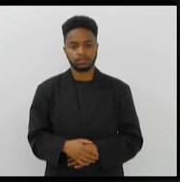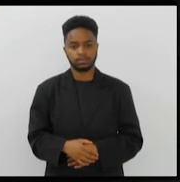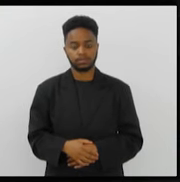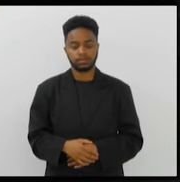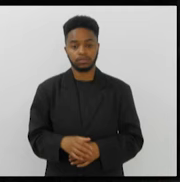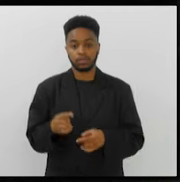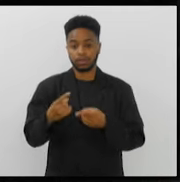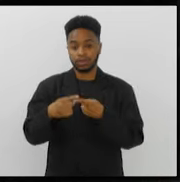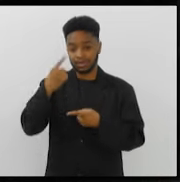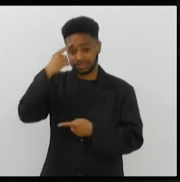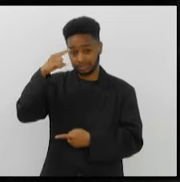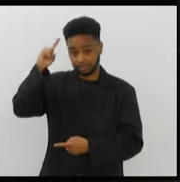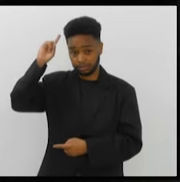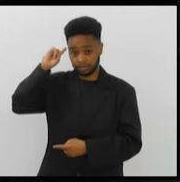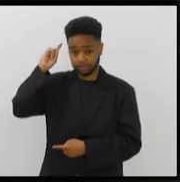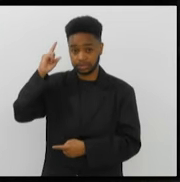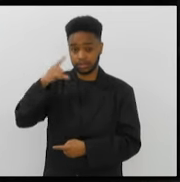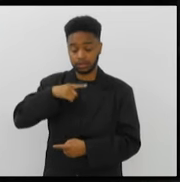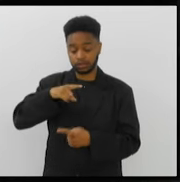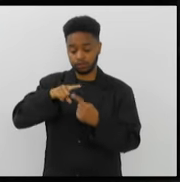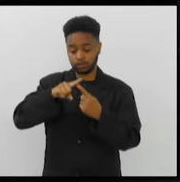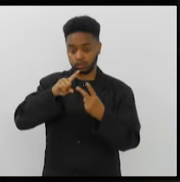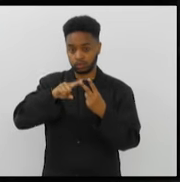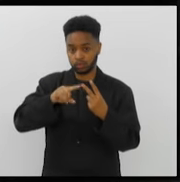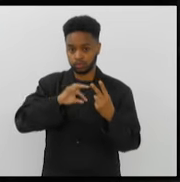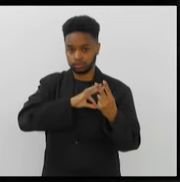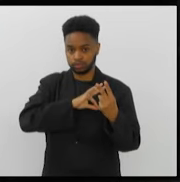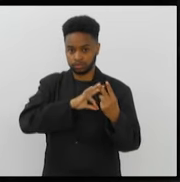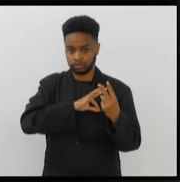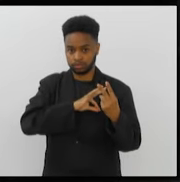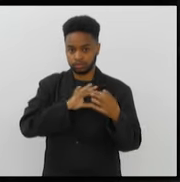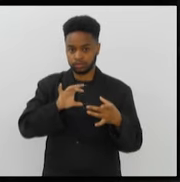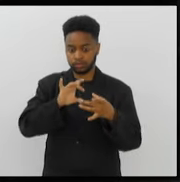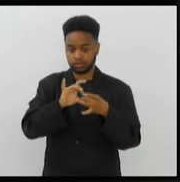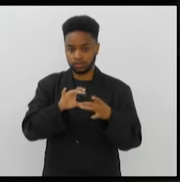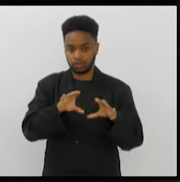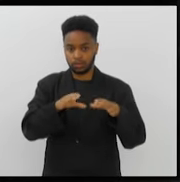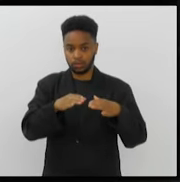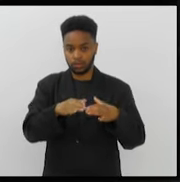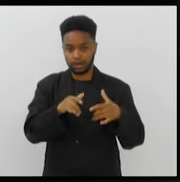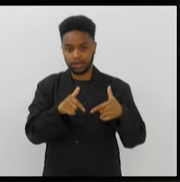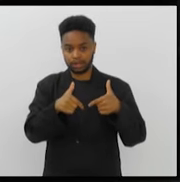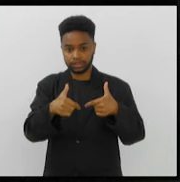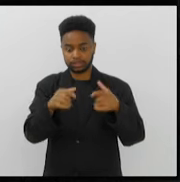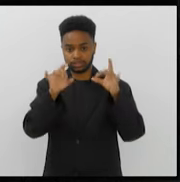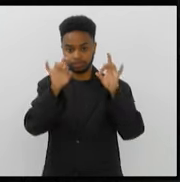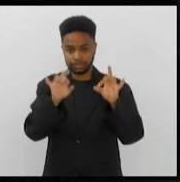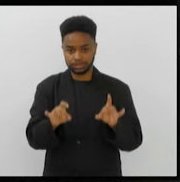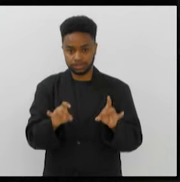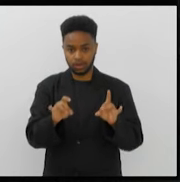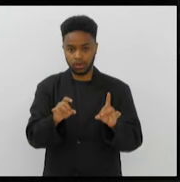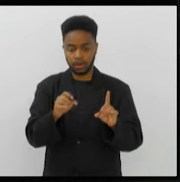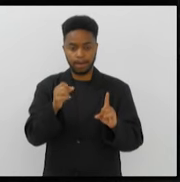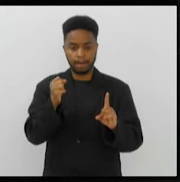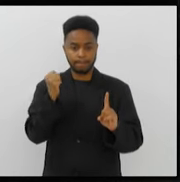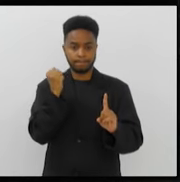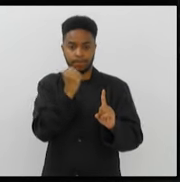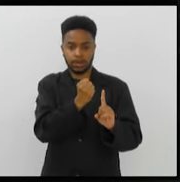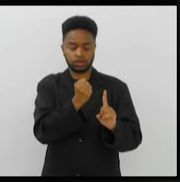Semana passada, dois policiais do Batalhão de Operações Especiais foram covardemente